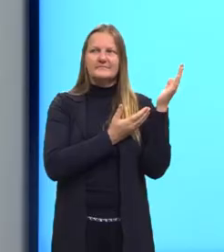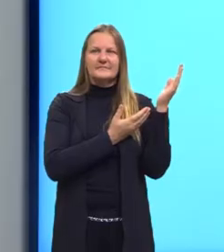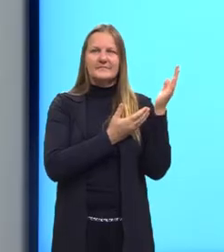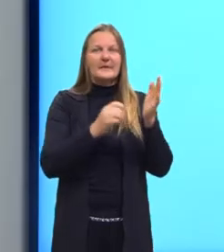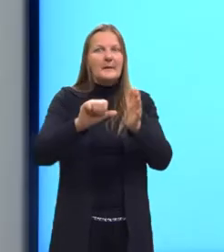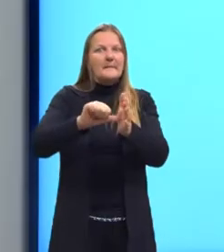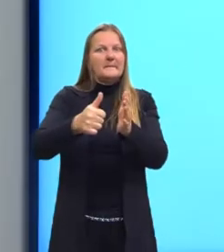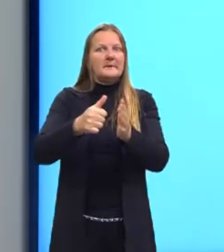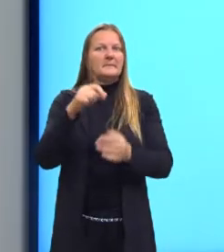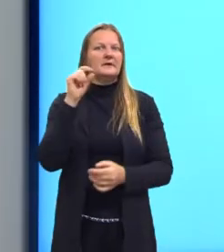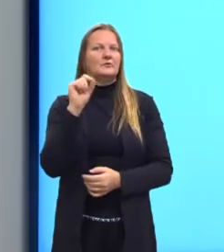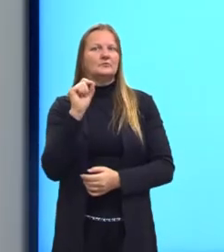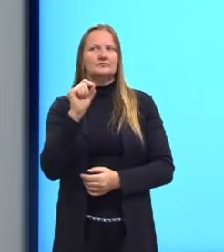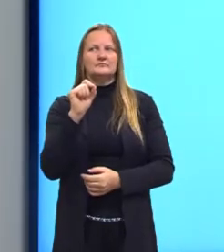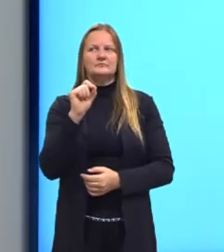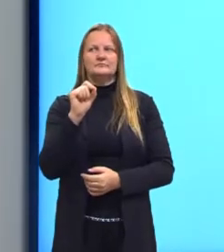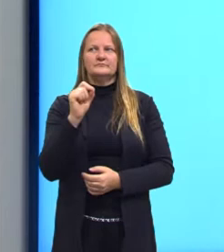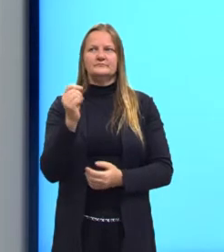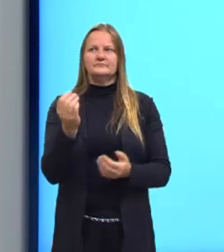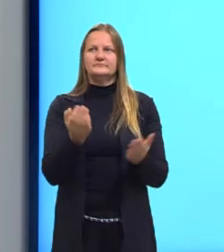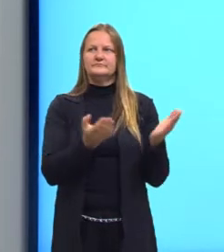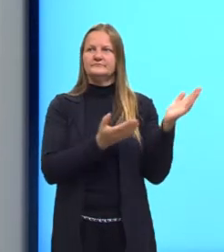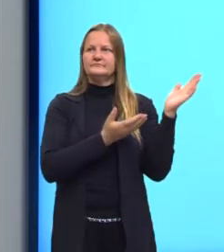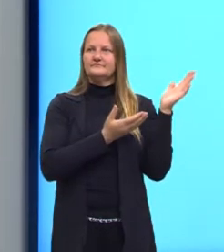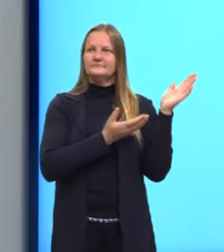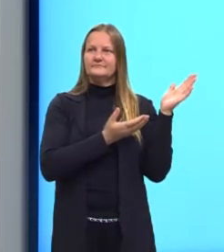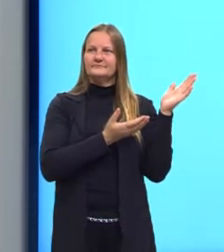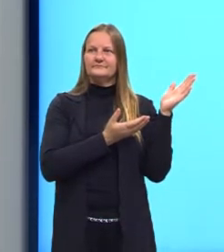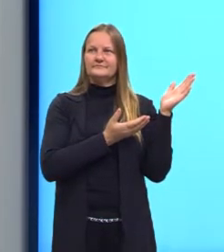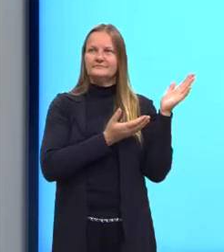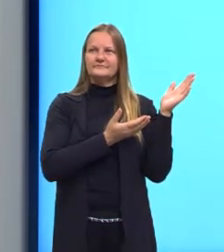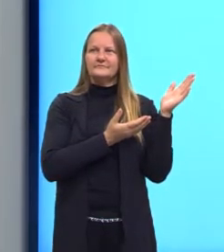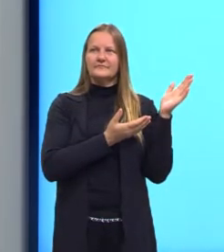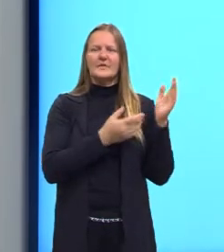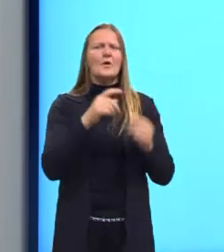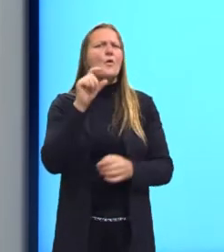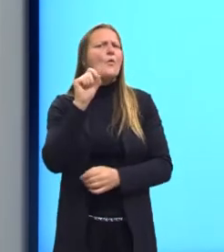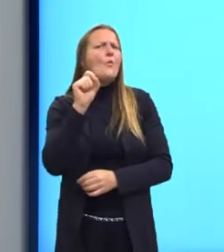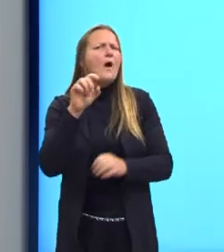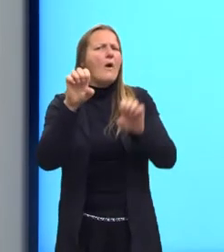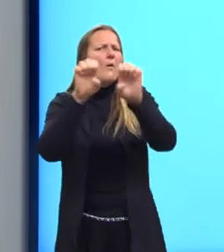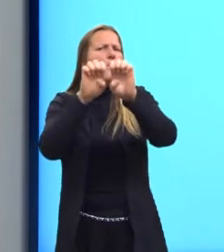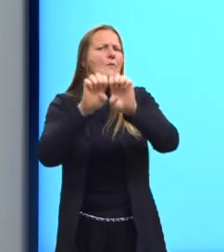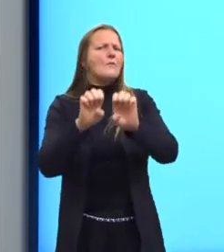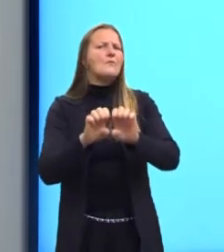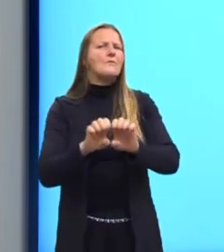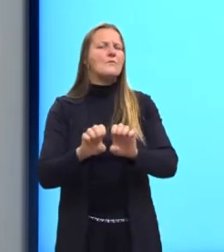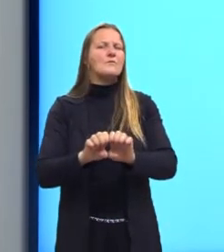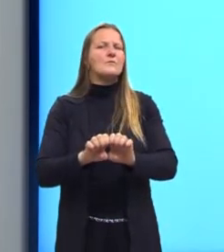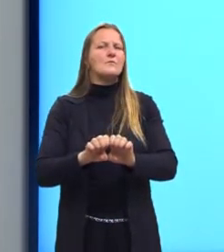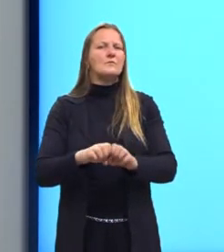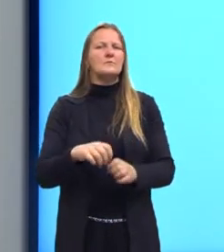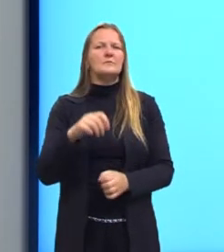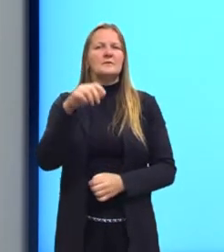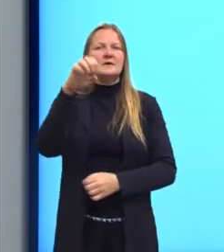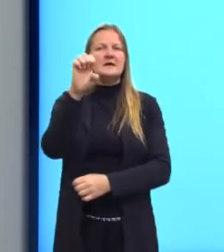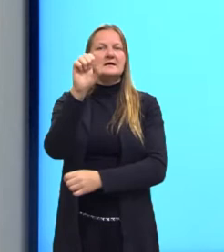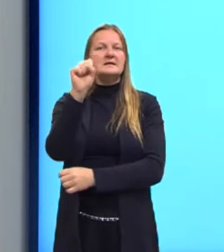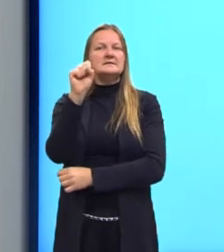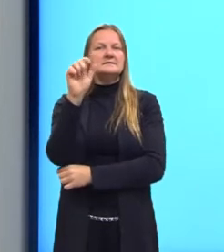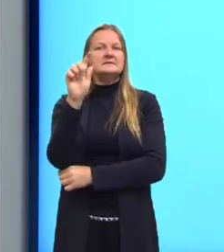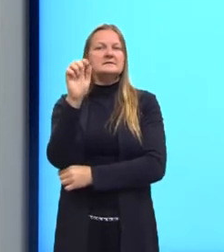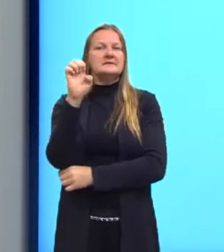primeiro de tudo né só para a gente localizar aqui de que esqueleto estamos falando esqueleto